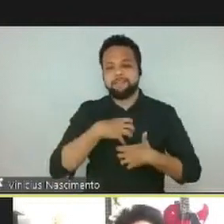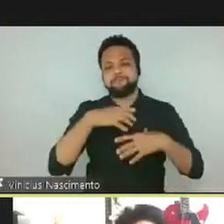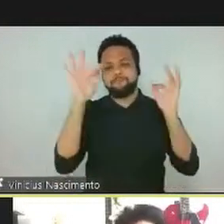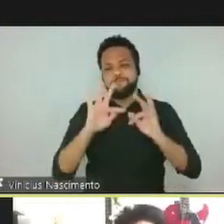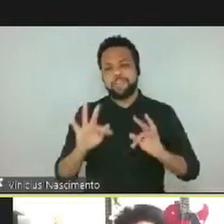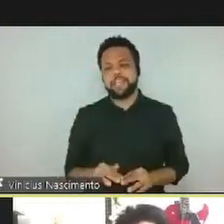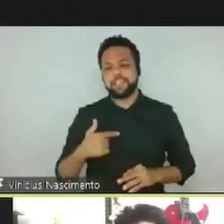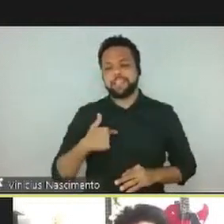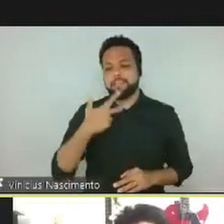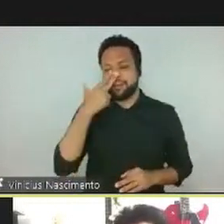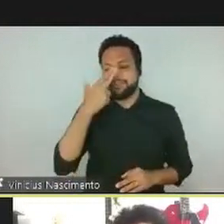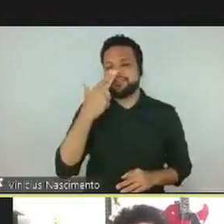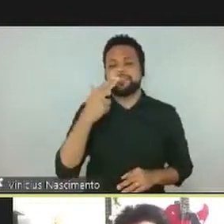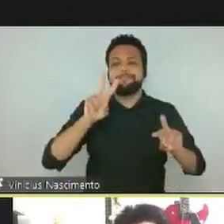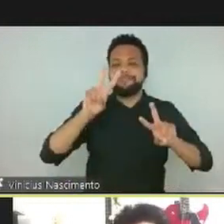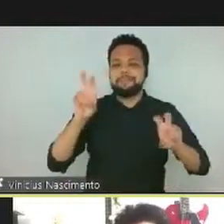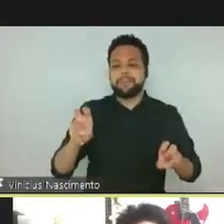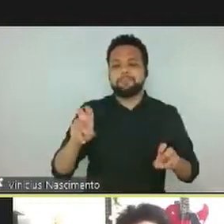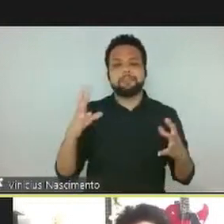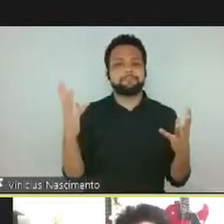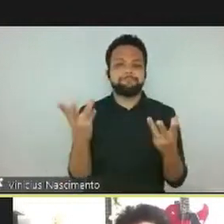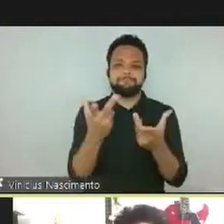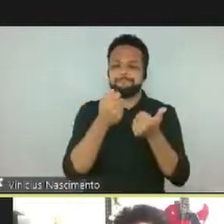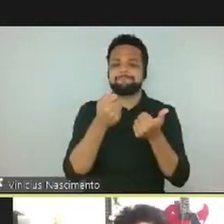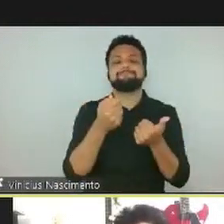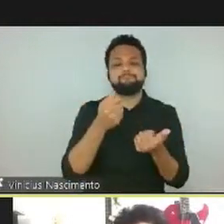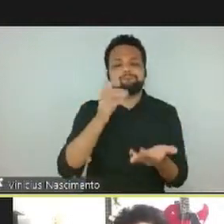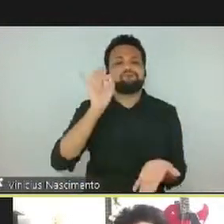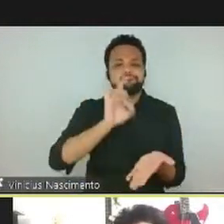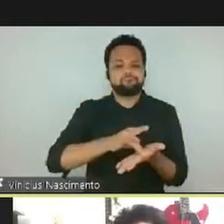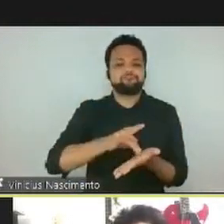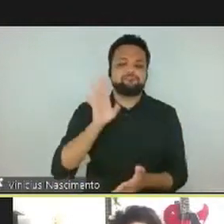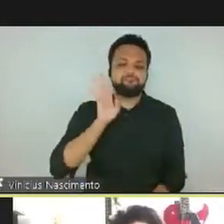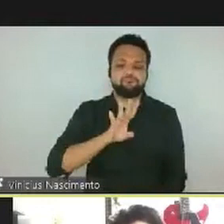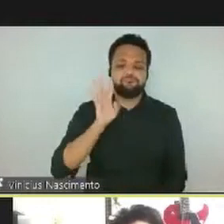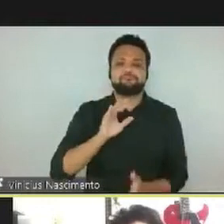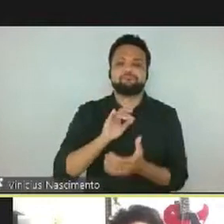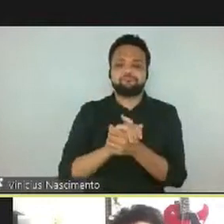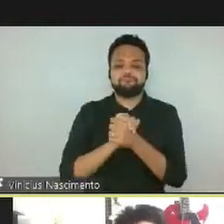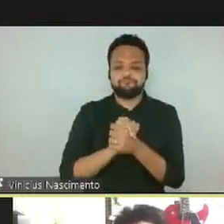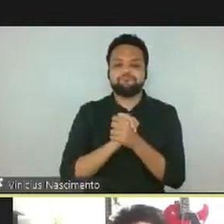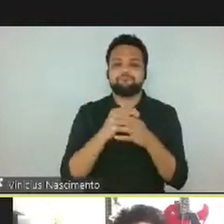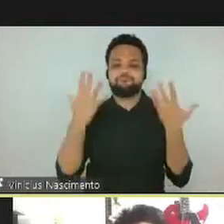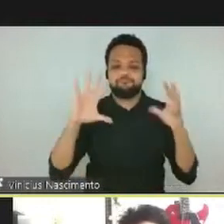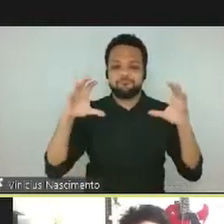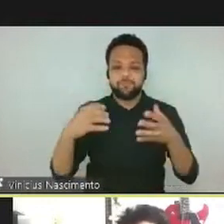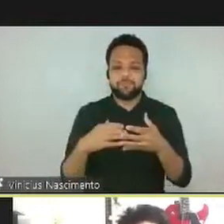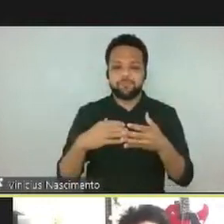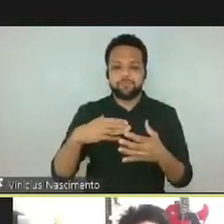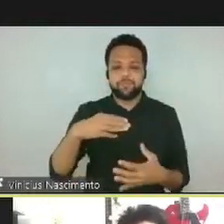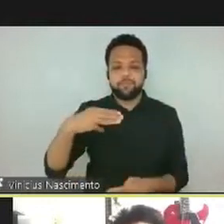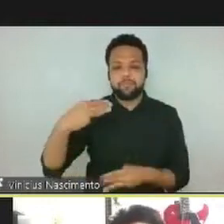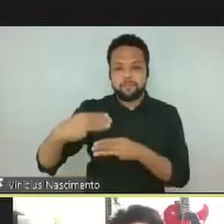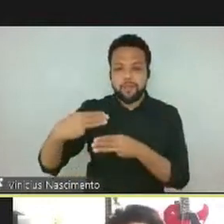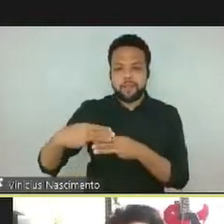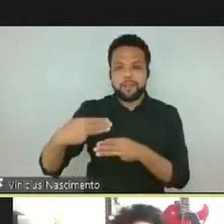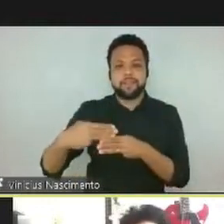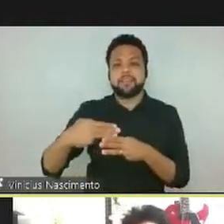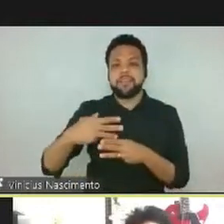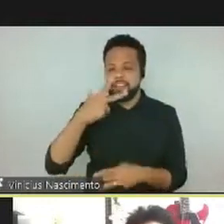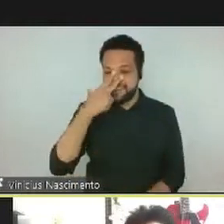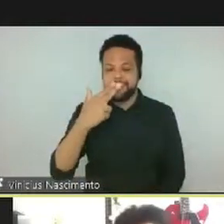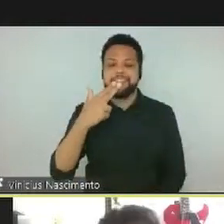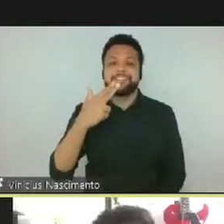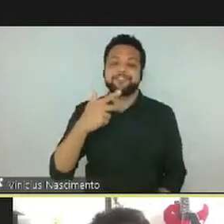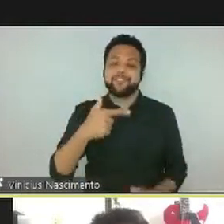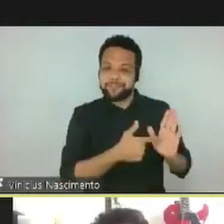genial essa temática, muito legal. Parabéns para o pessoal do MAC, para a Carmen. Achei a questão da